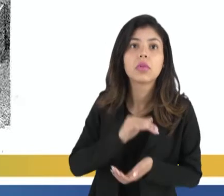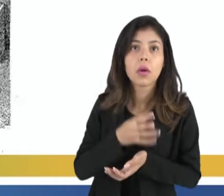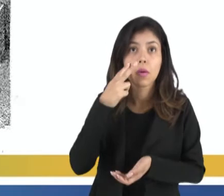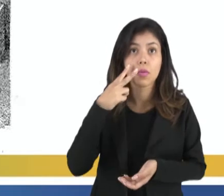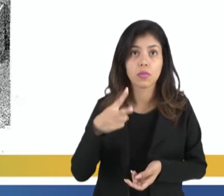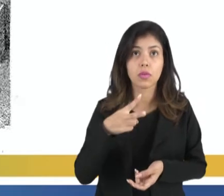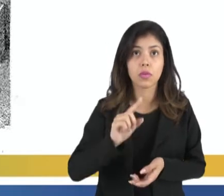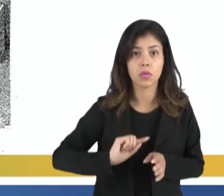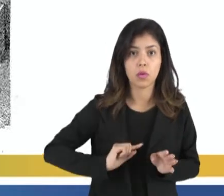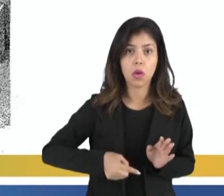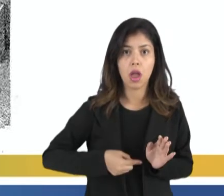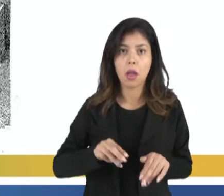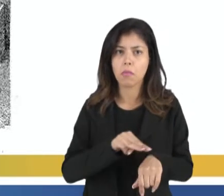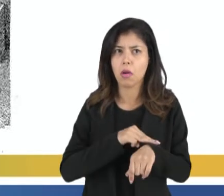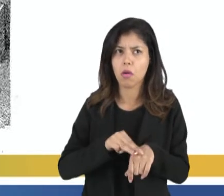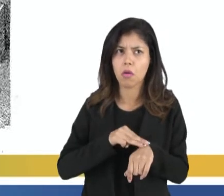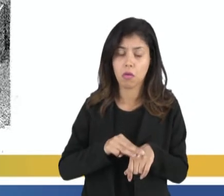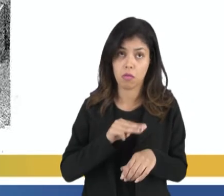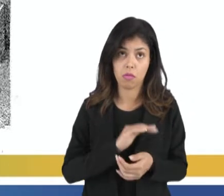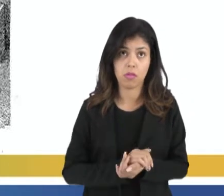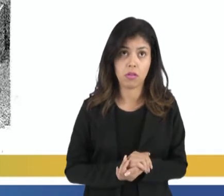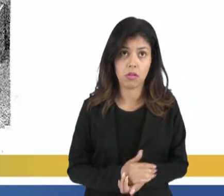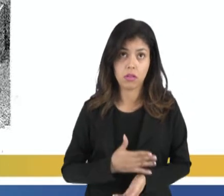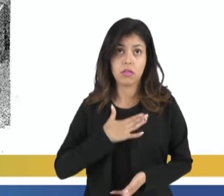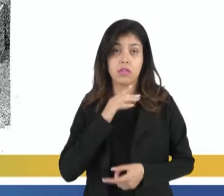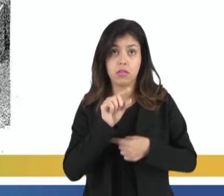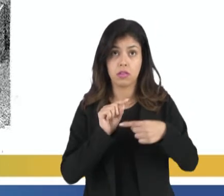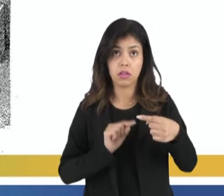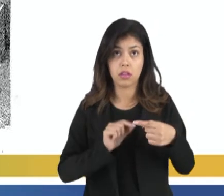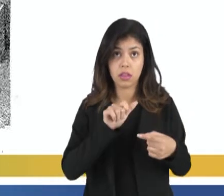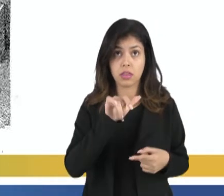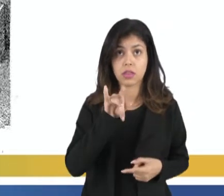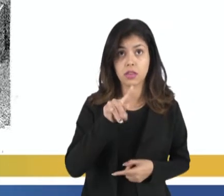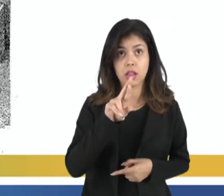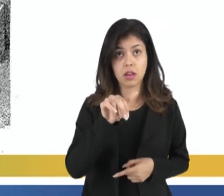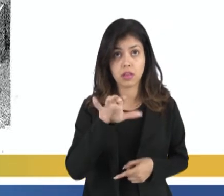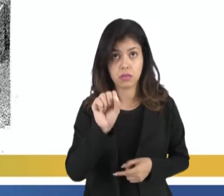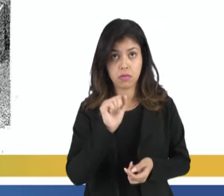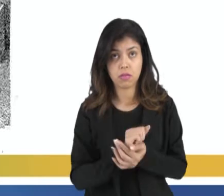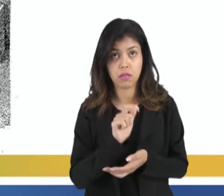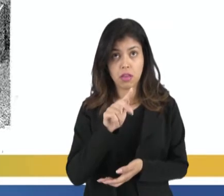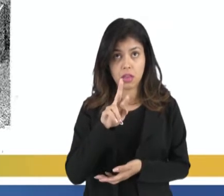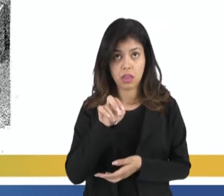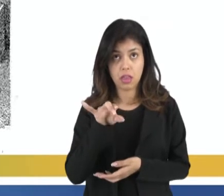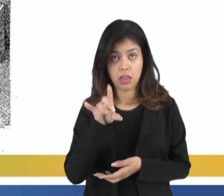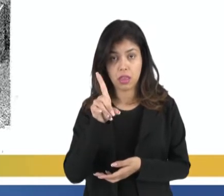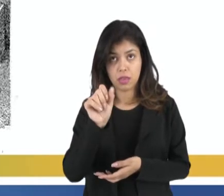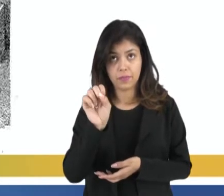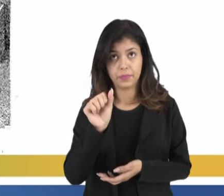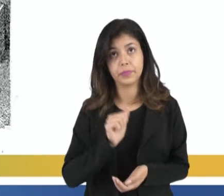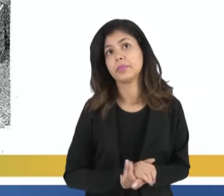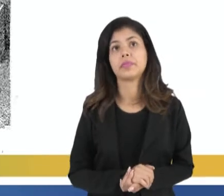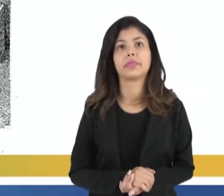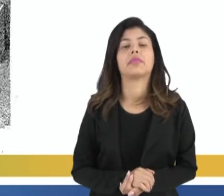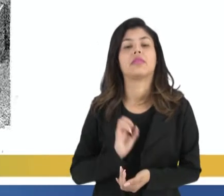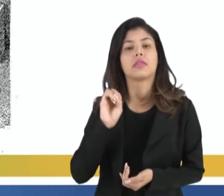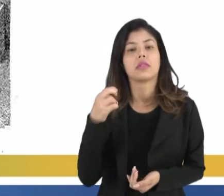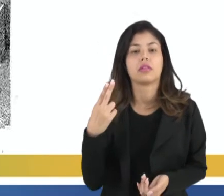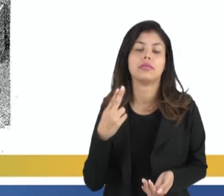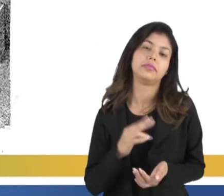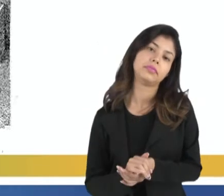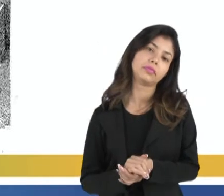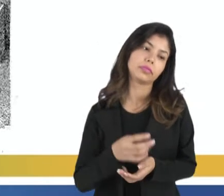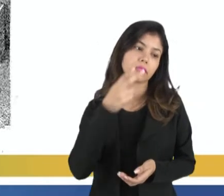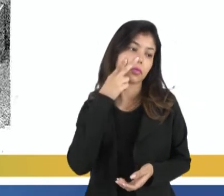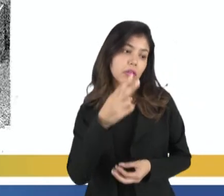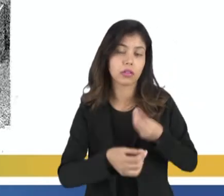seu ventre marrom, abaulado, divididos em saliências arqueadas. Ou seja,